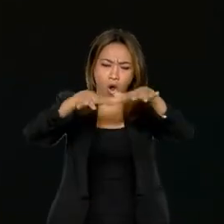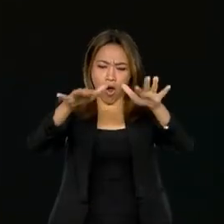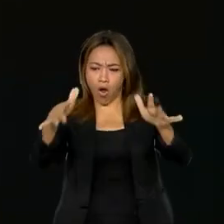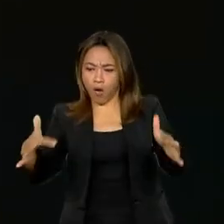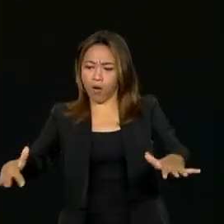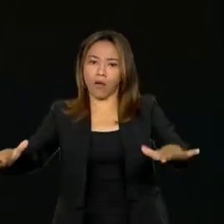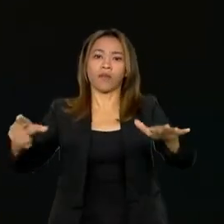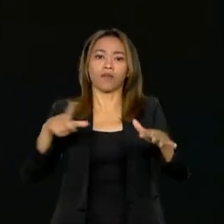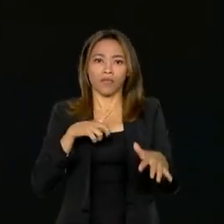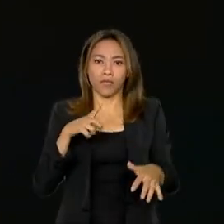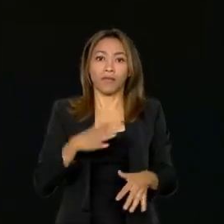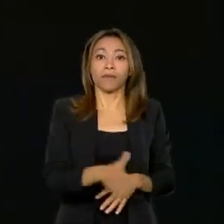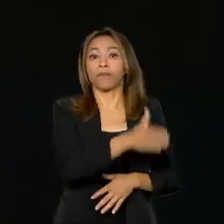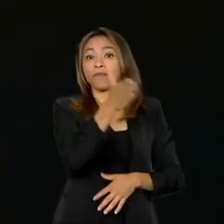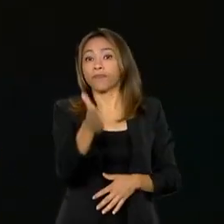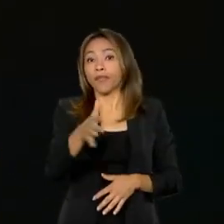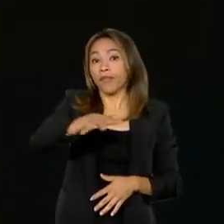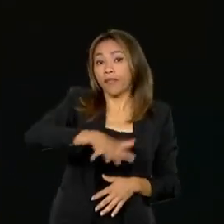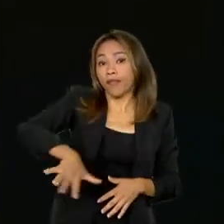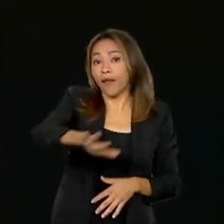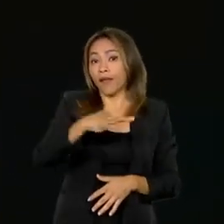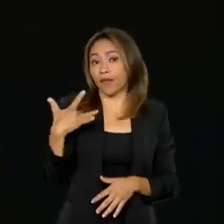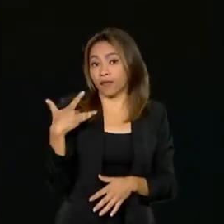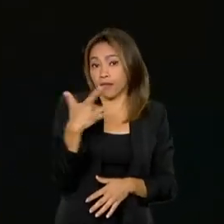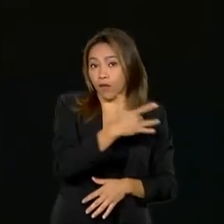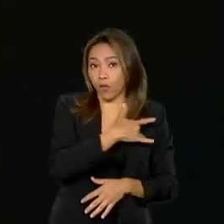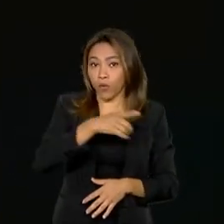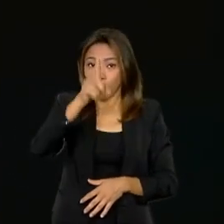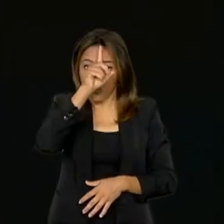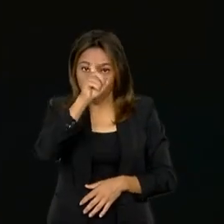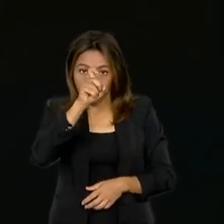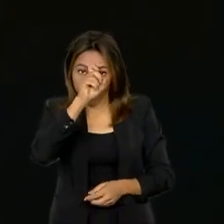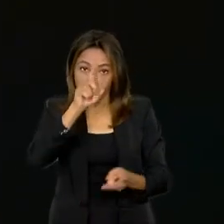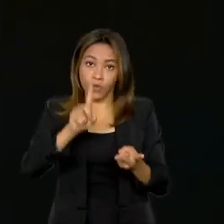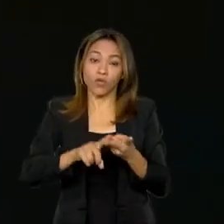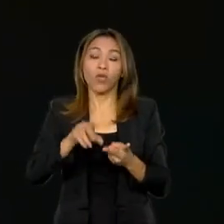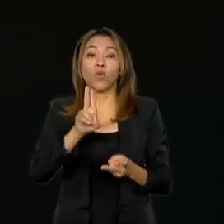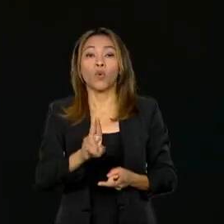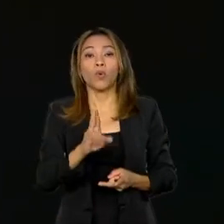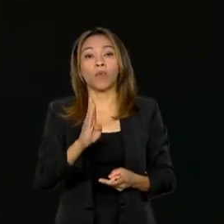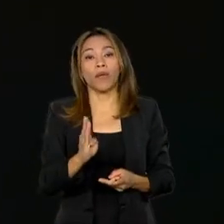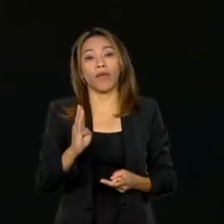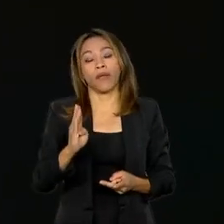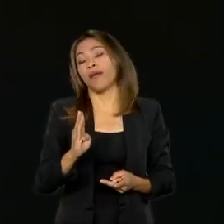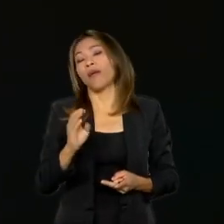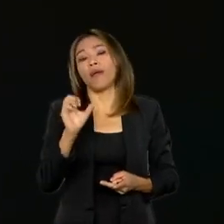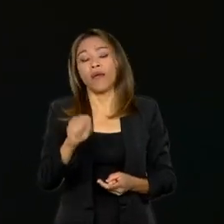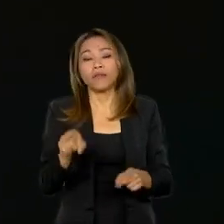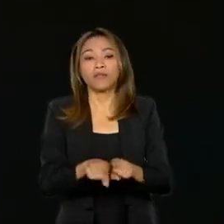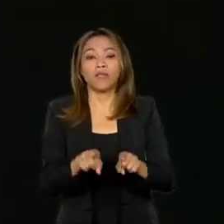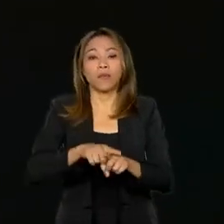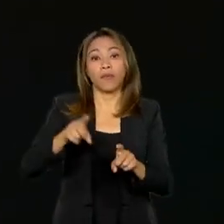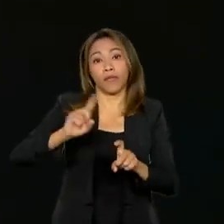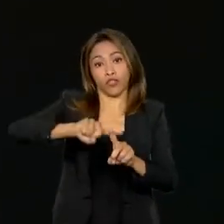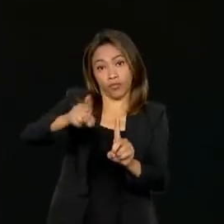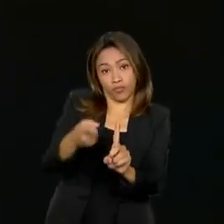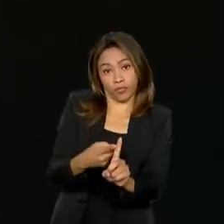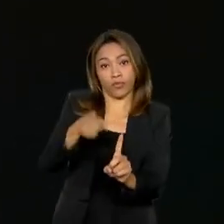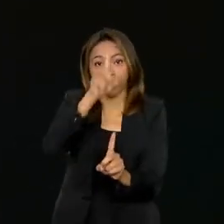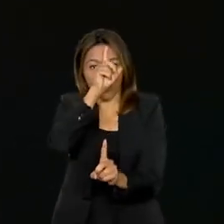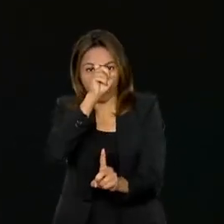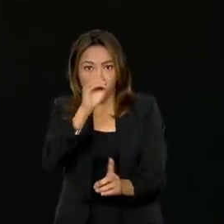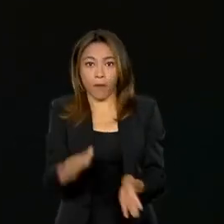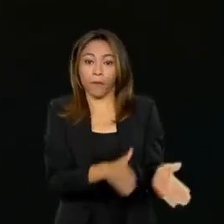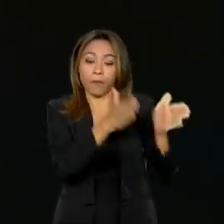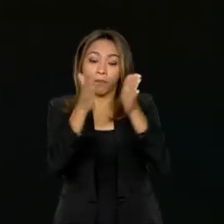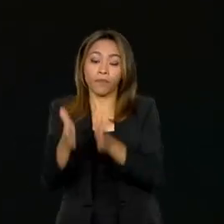nessas seis áreas. Na área da saúde, em policlínicas, UBSs e maternidades. No caso da educação, creches,